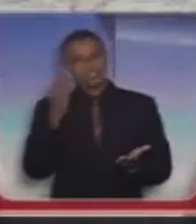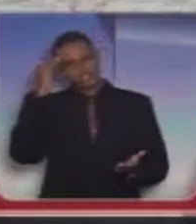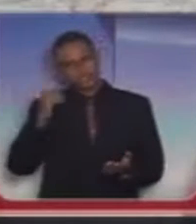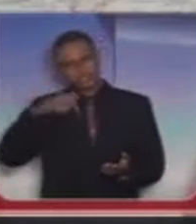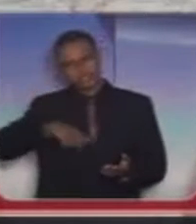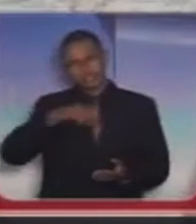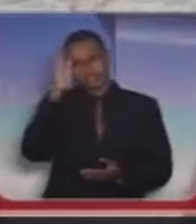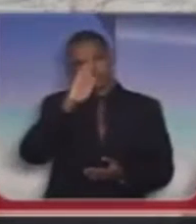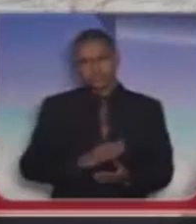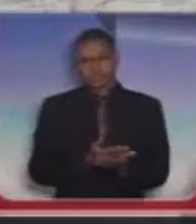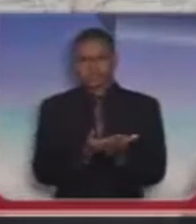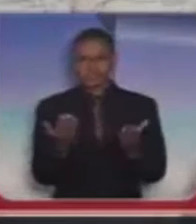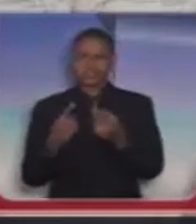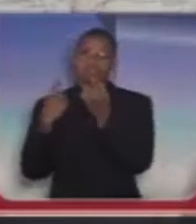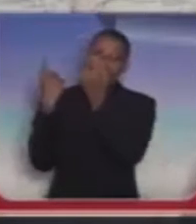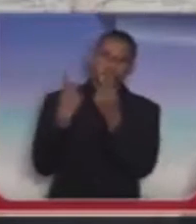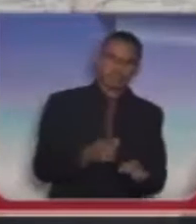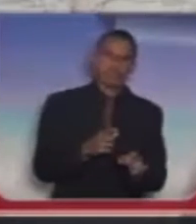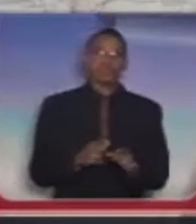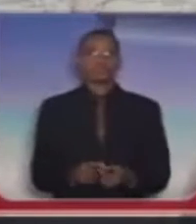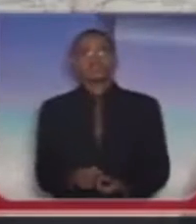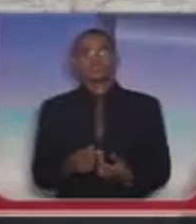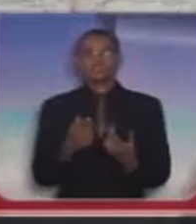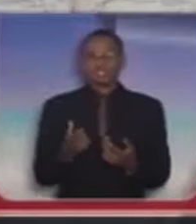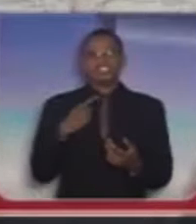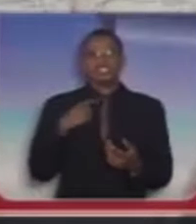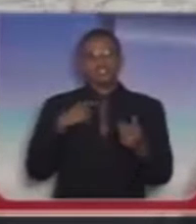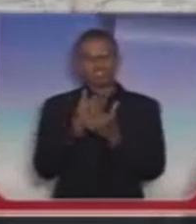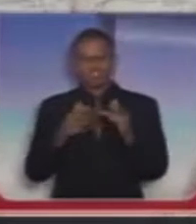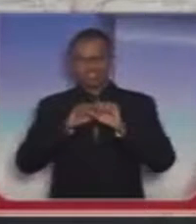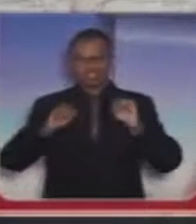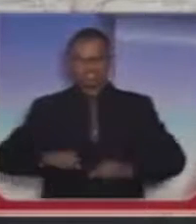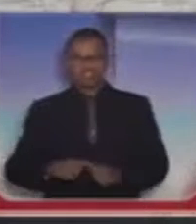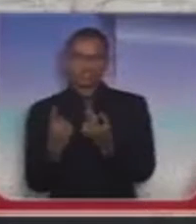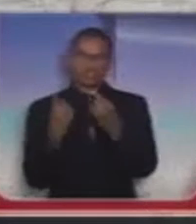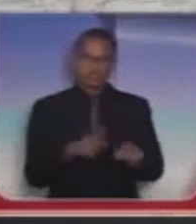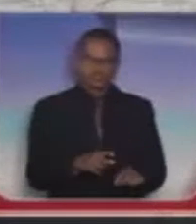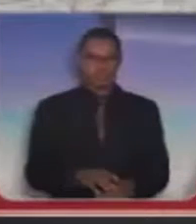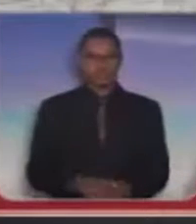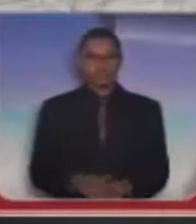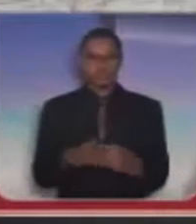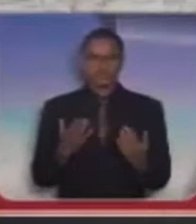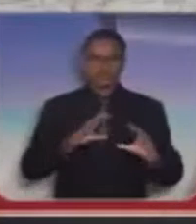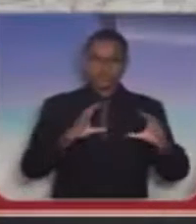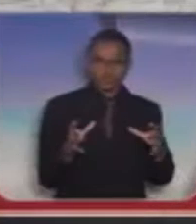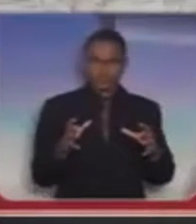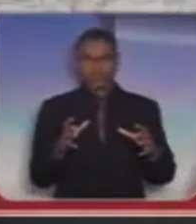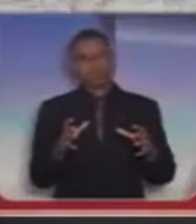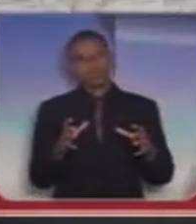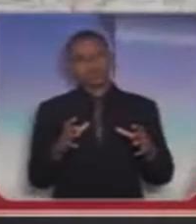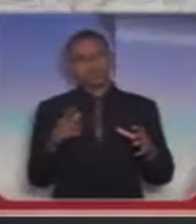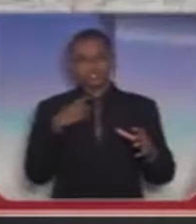país vem sendo atacada sistematicamente esse grupo que ascendeu ao poder